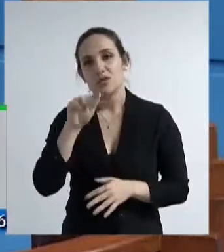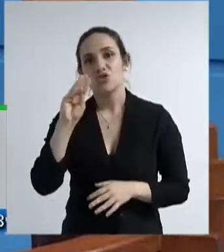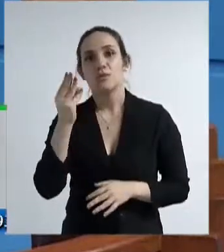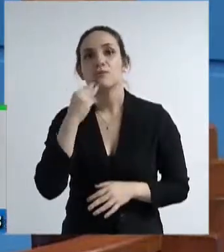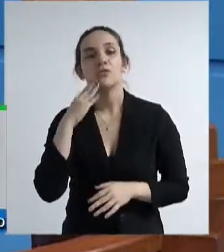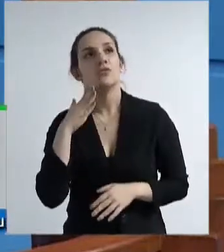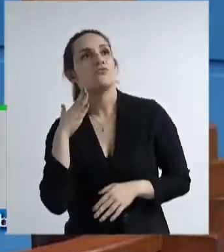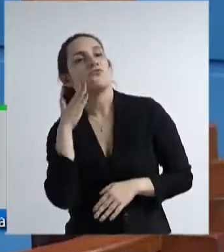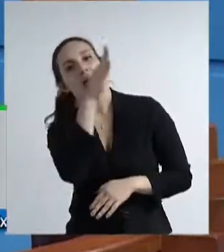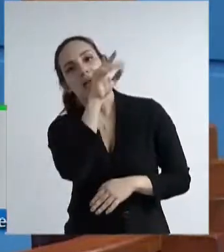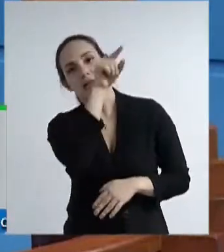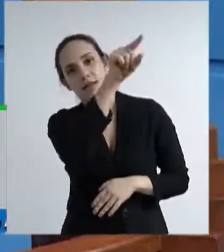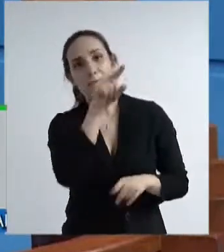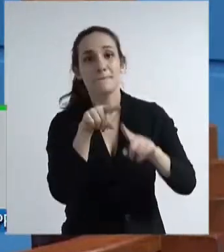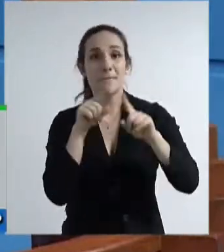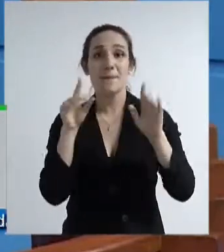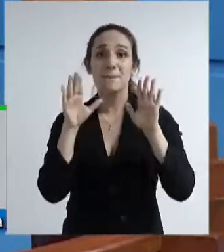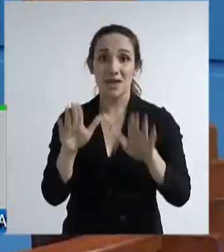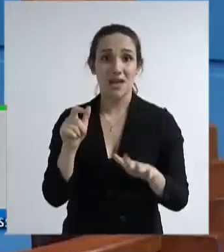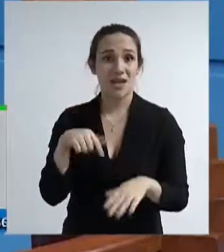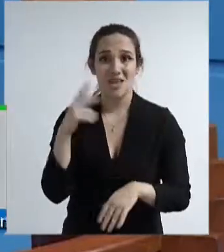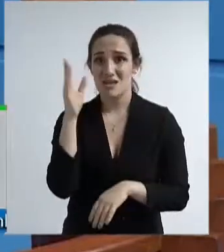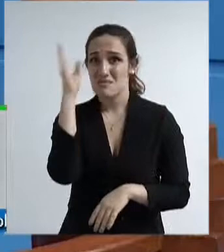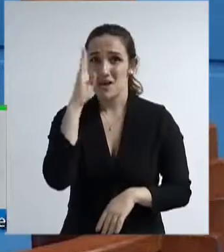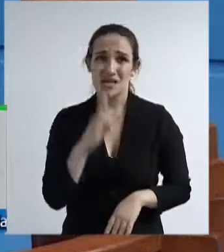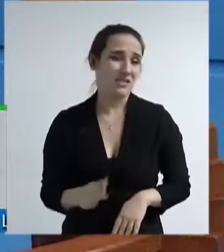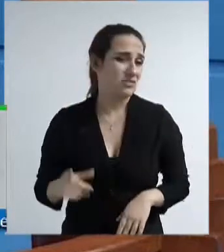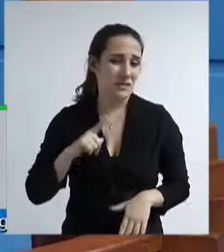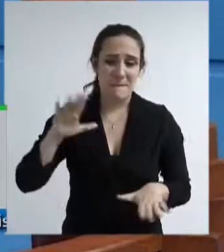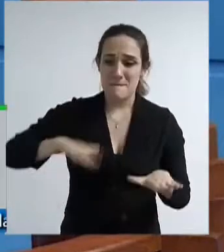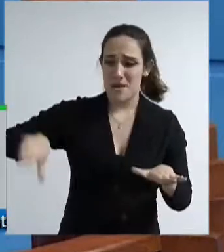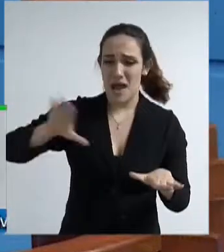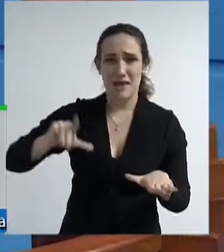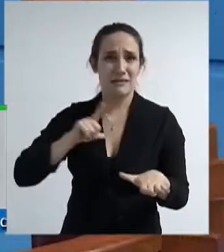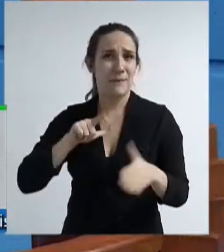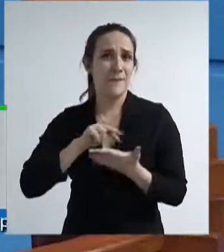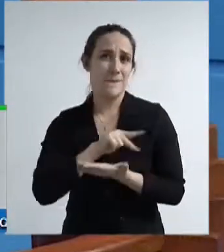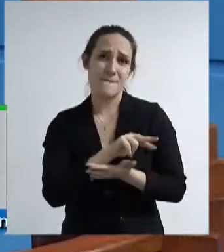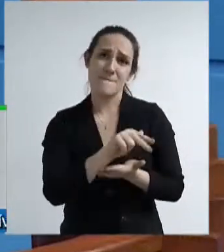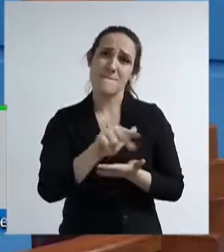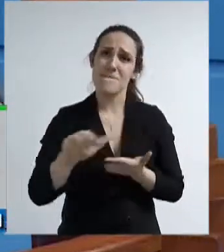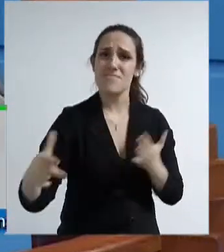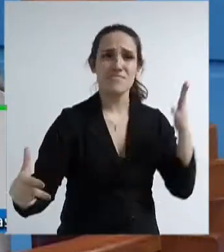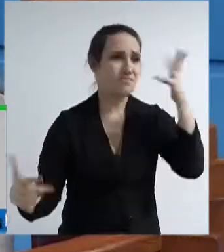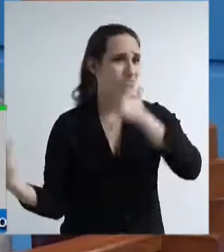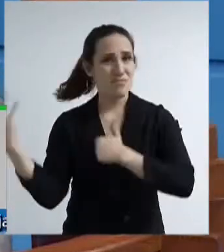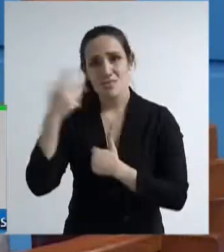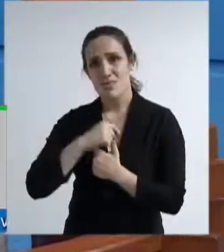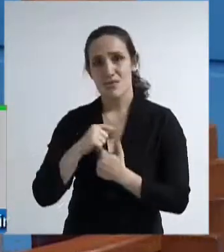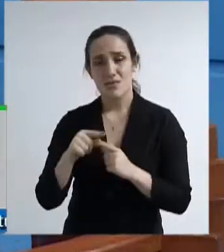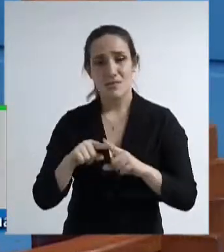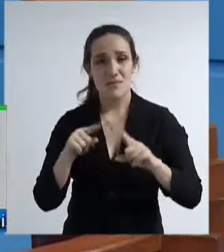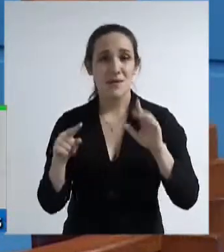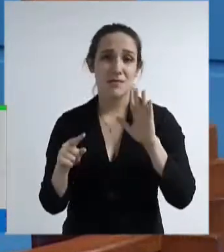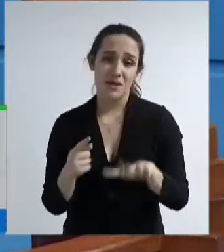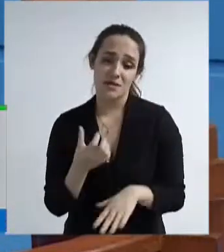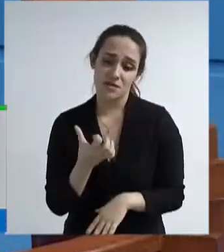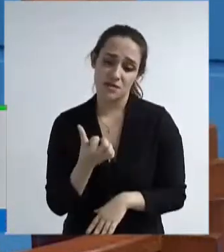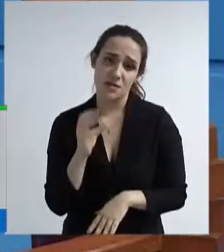país inteiro, com a quantidade de praias, a quantidade de atrações que nós temos, com o nosso tamanho territorial, conseguimos